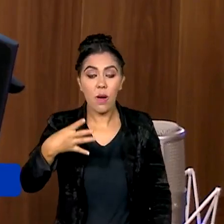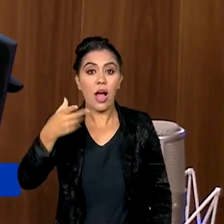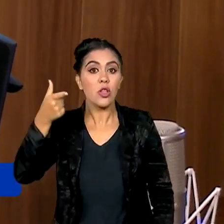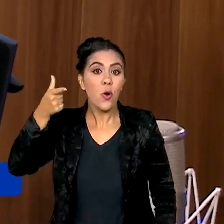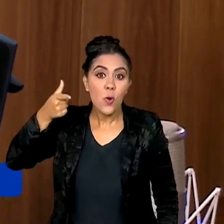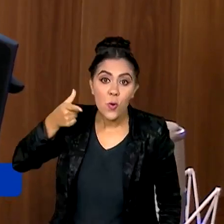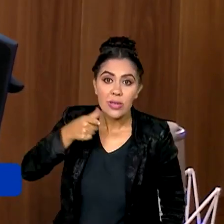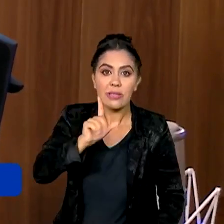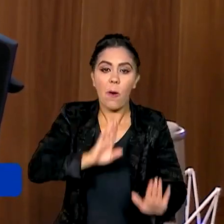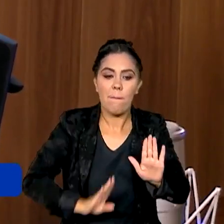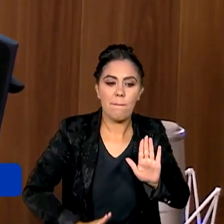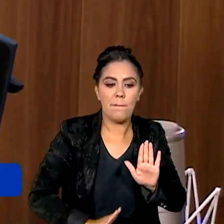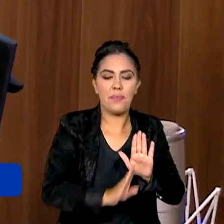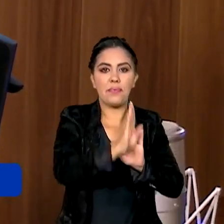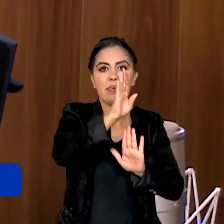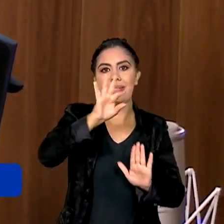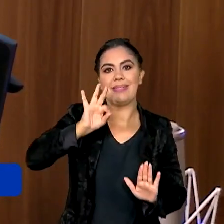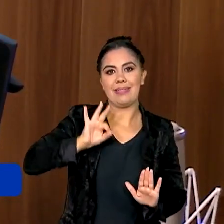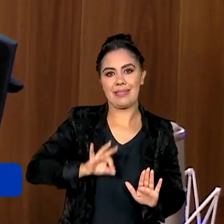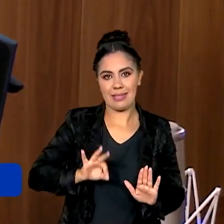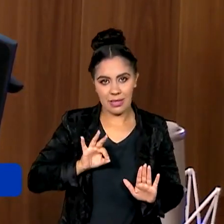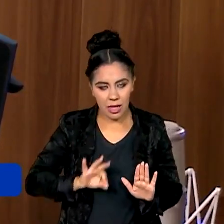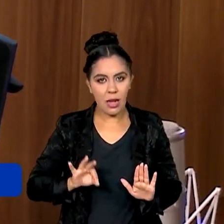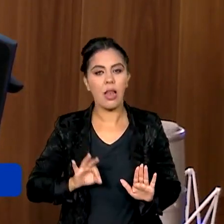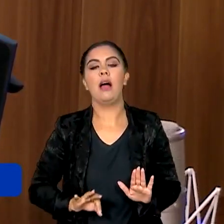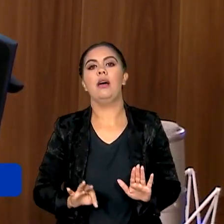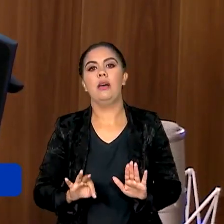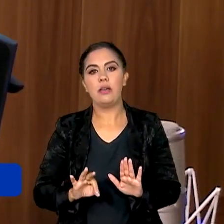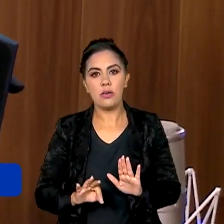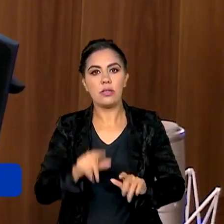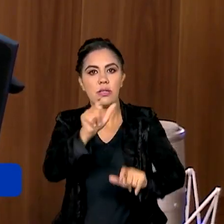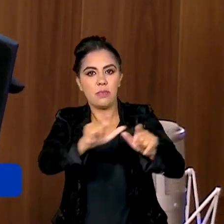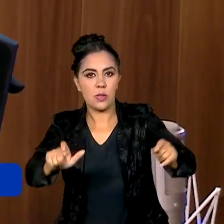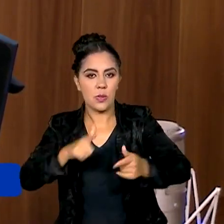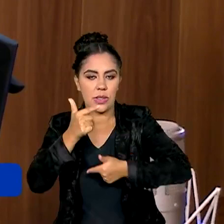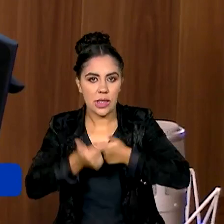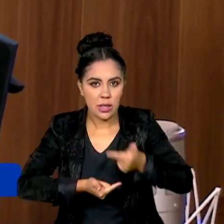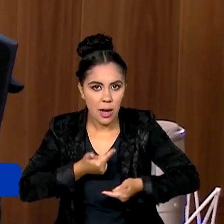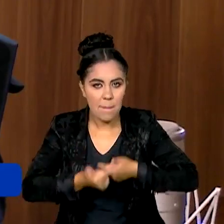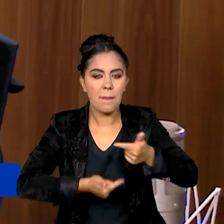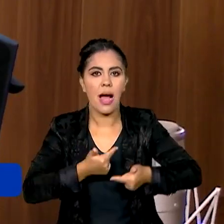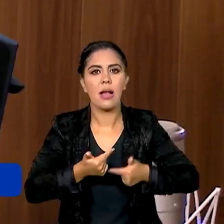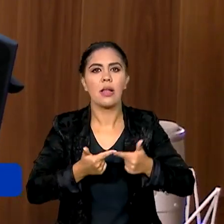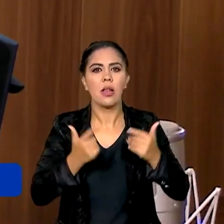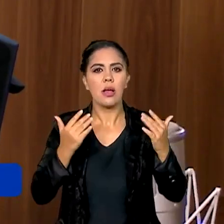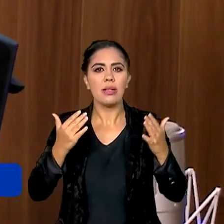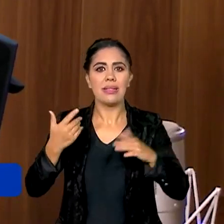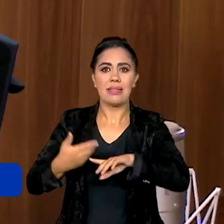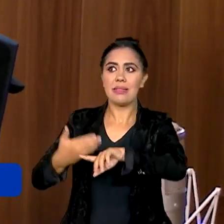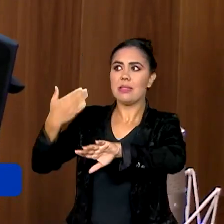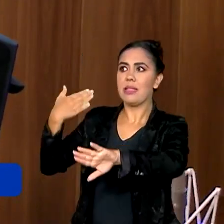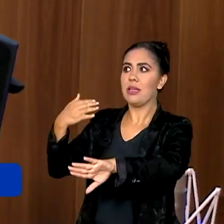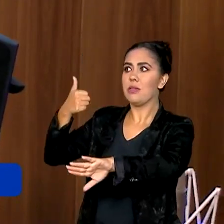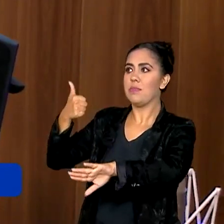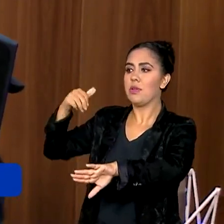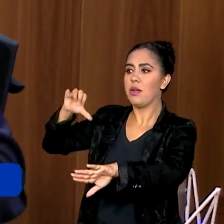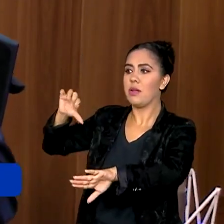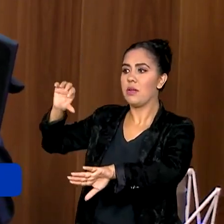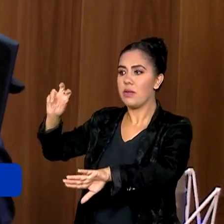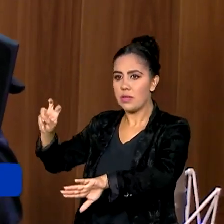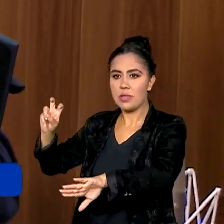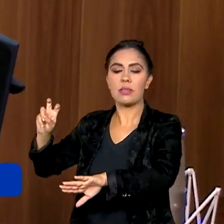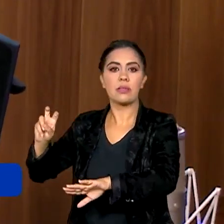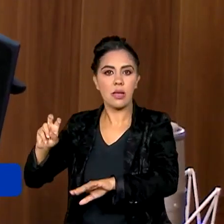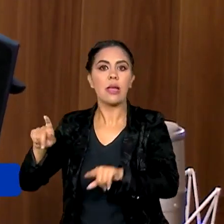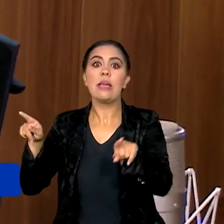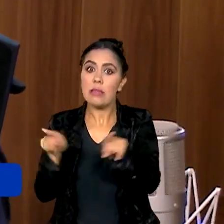maior crescimento da massa salarial, da remuneração dos trabalhadores, desde 95. E também cresceu